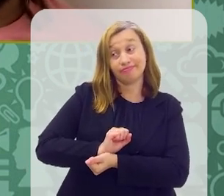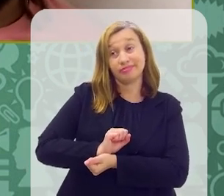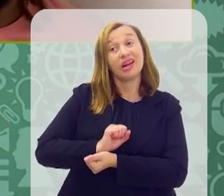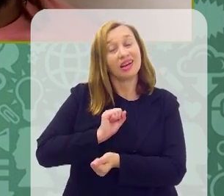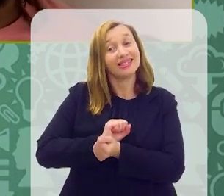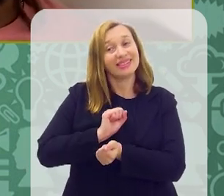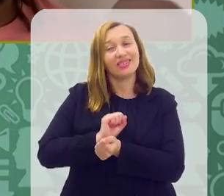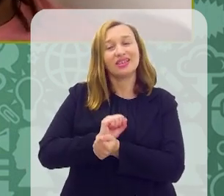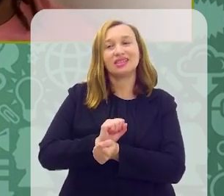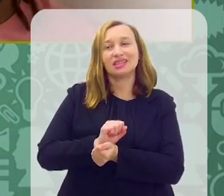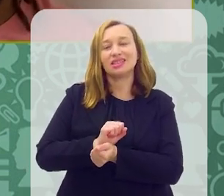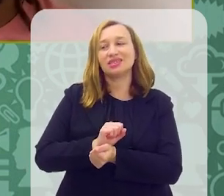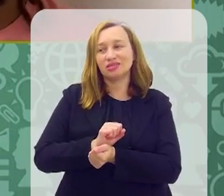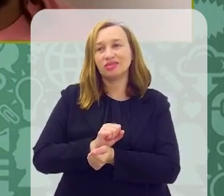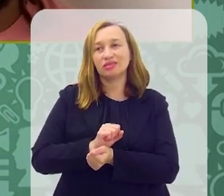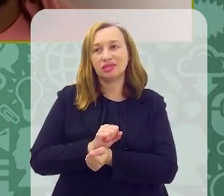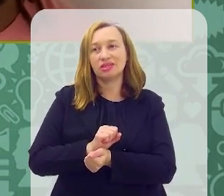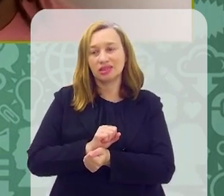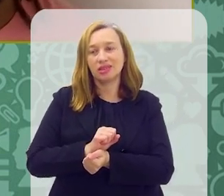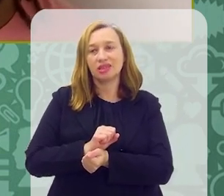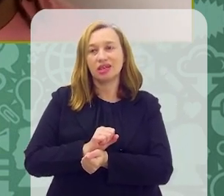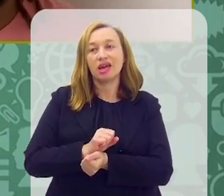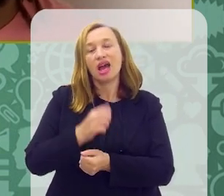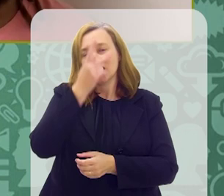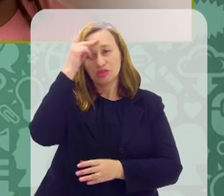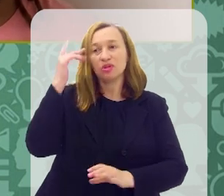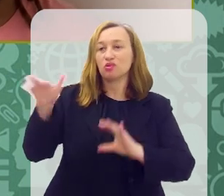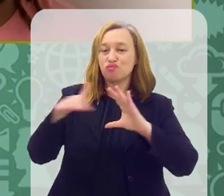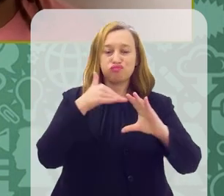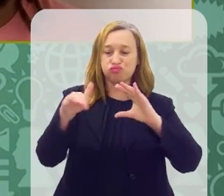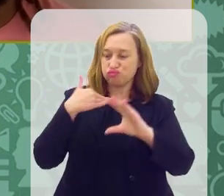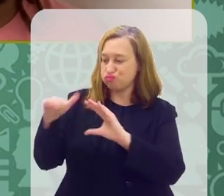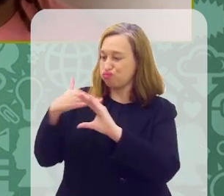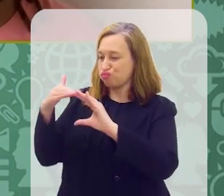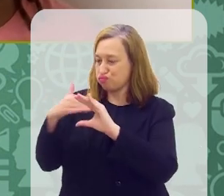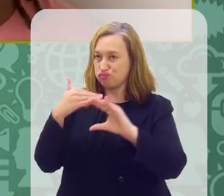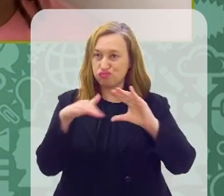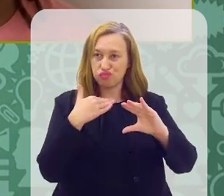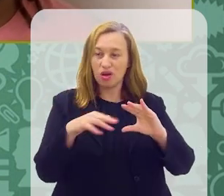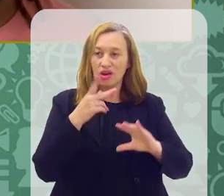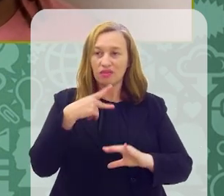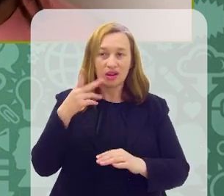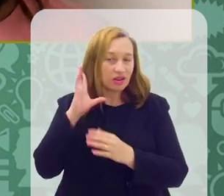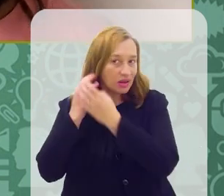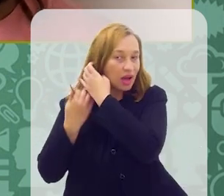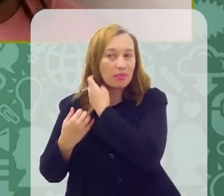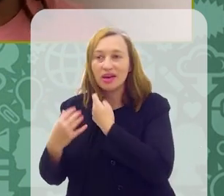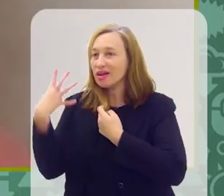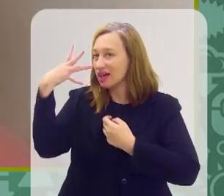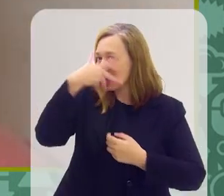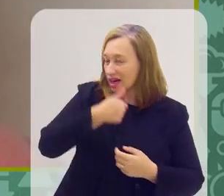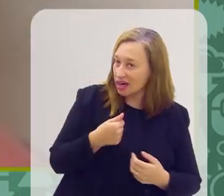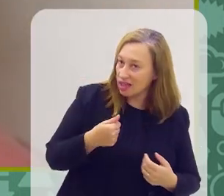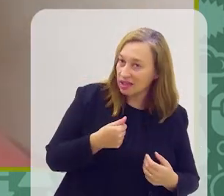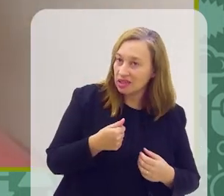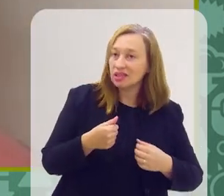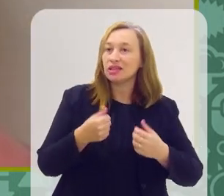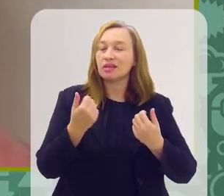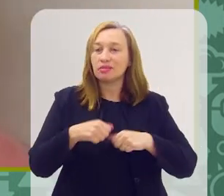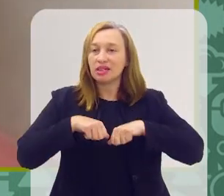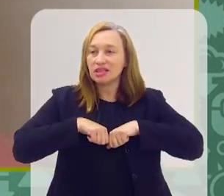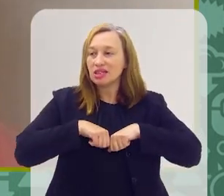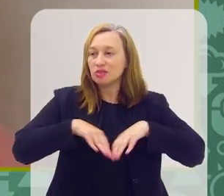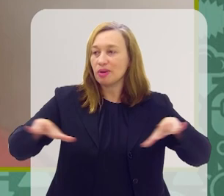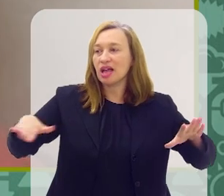né? Estou aberto aí a justamente, né? As pessoas me mandam mensagem, vira e mexe, falando que o meu cabelo é bem bonito, por exemplo,